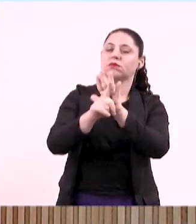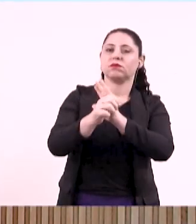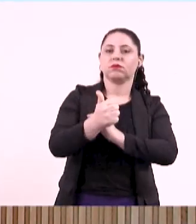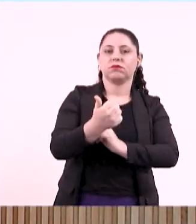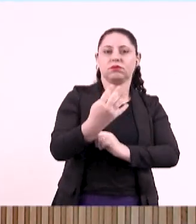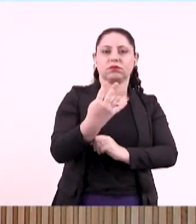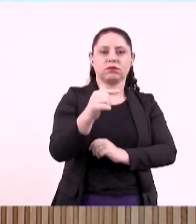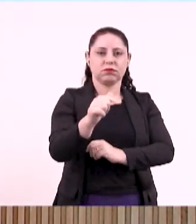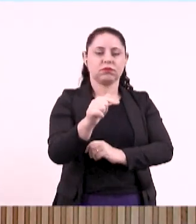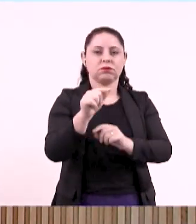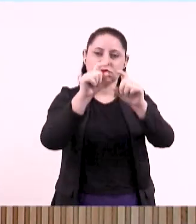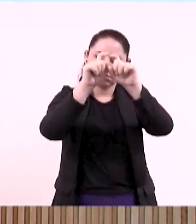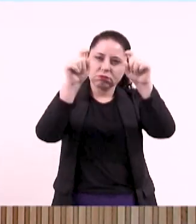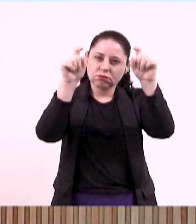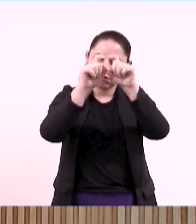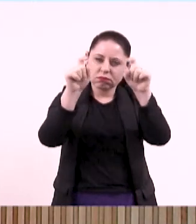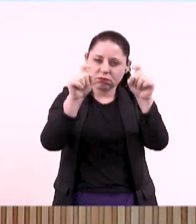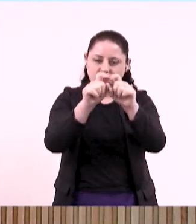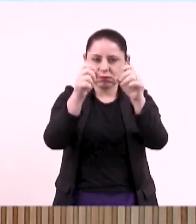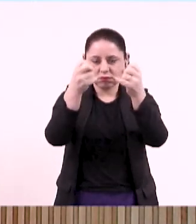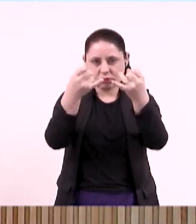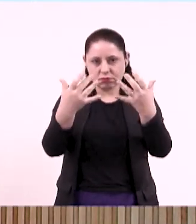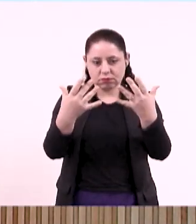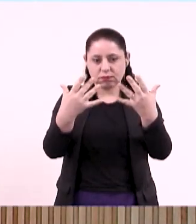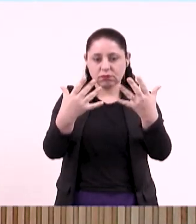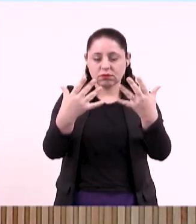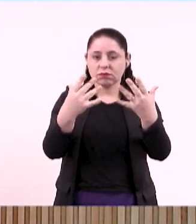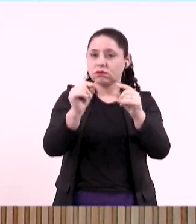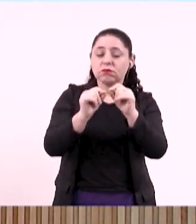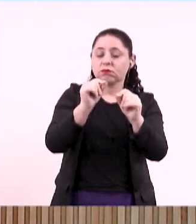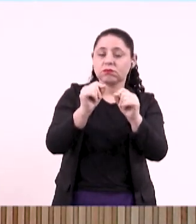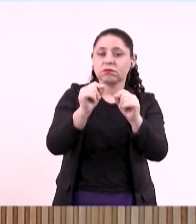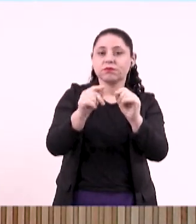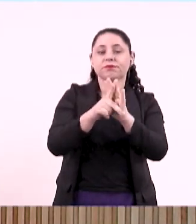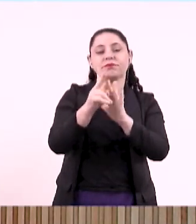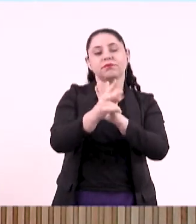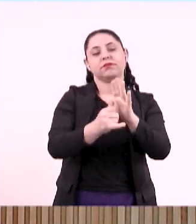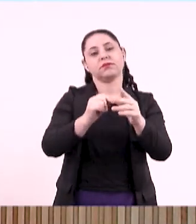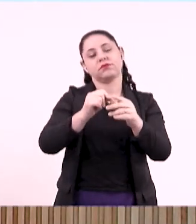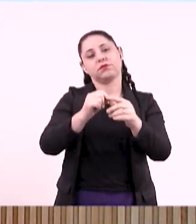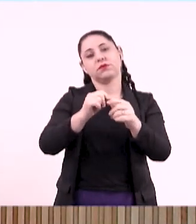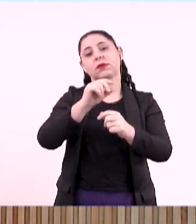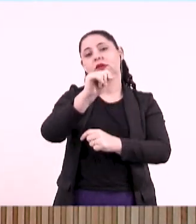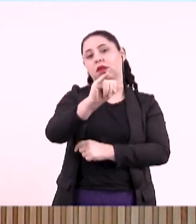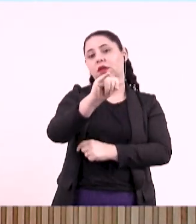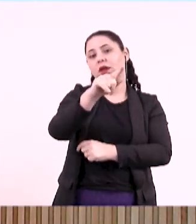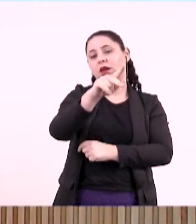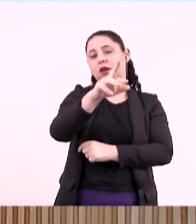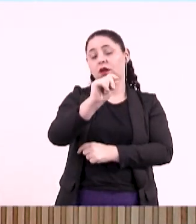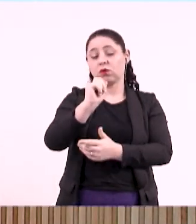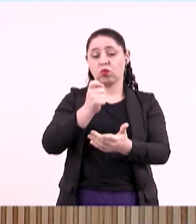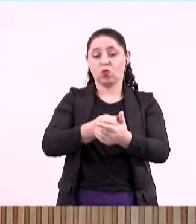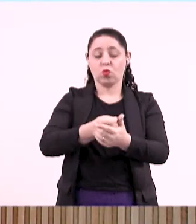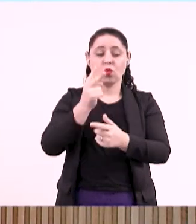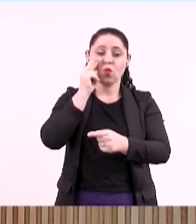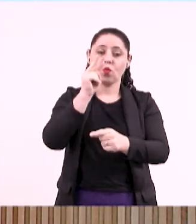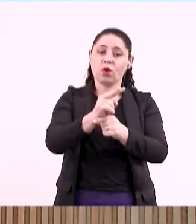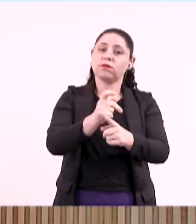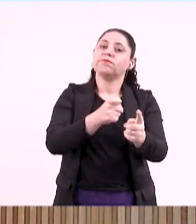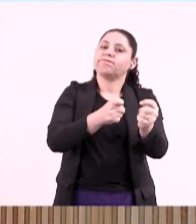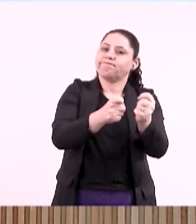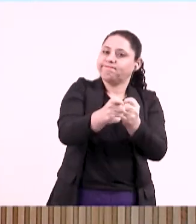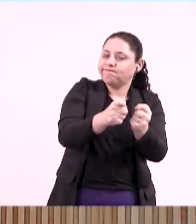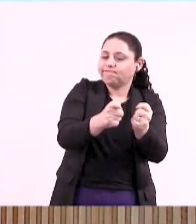número 147, um trechinho que traz um pouco da essência desse projeto. A IAGRO compete executar as atividades de controle